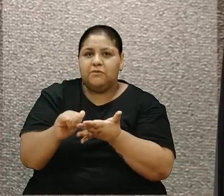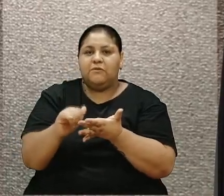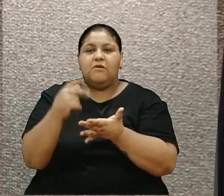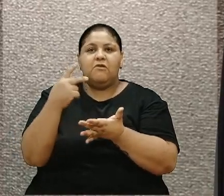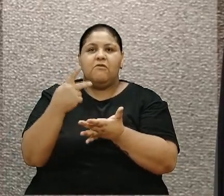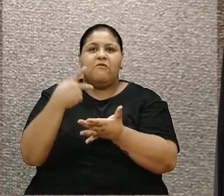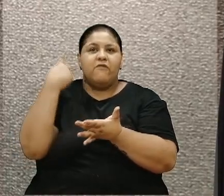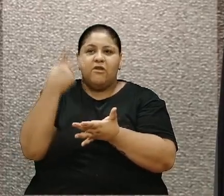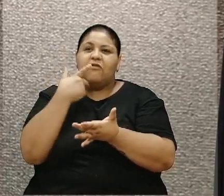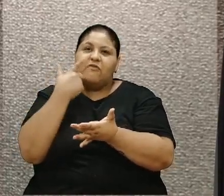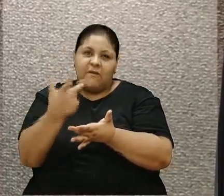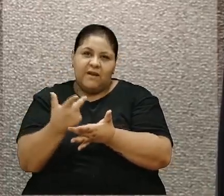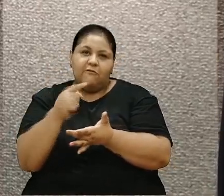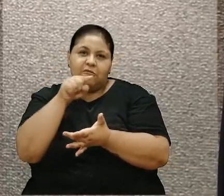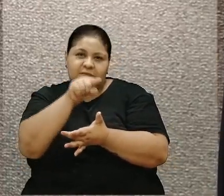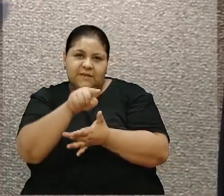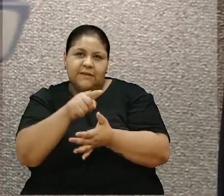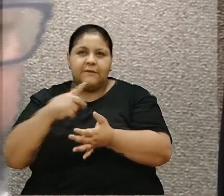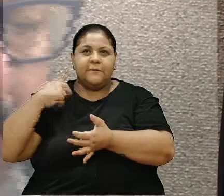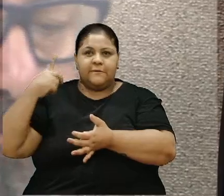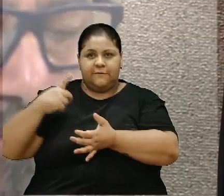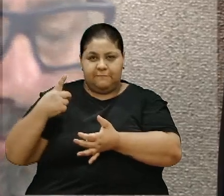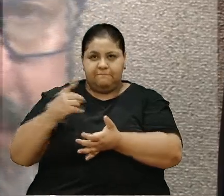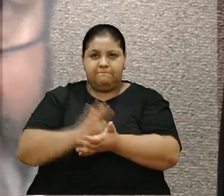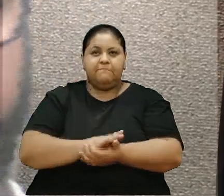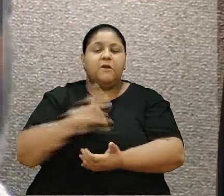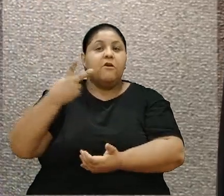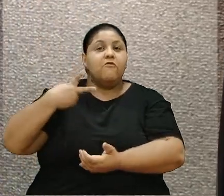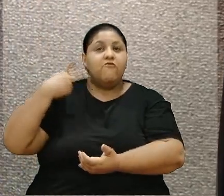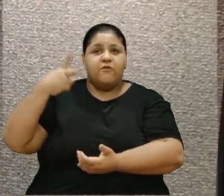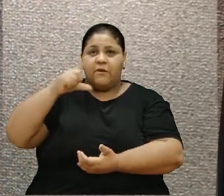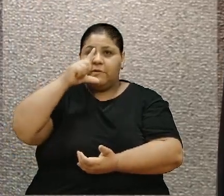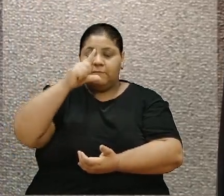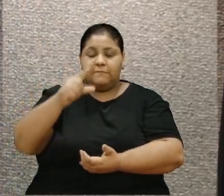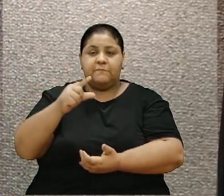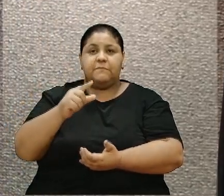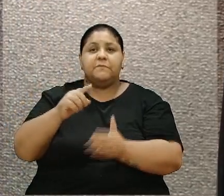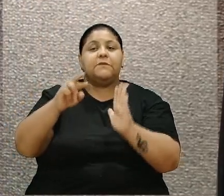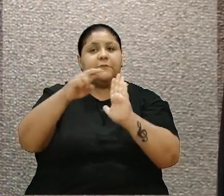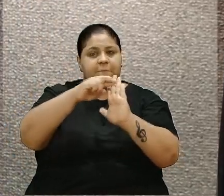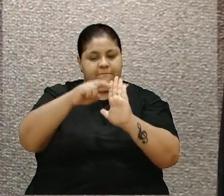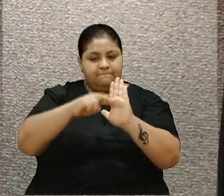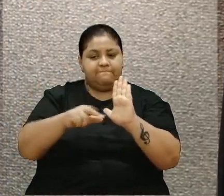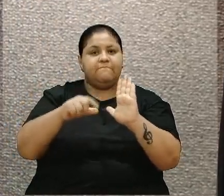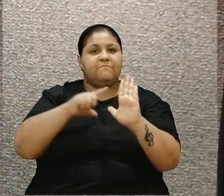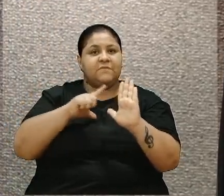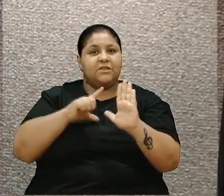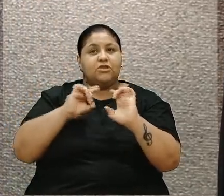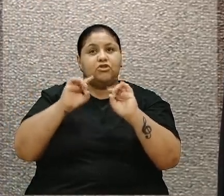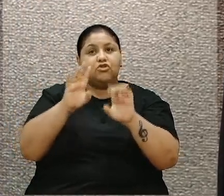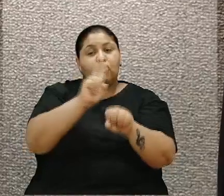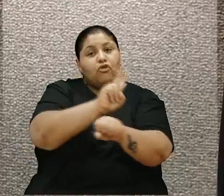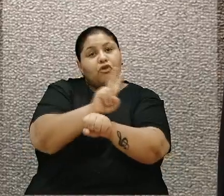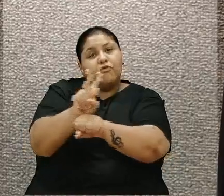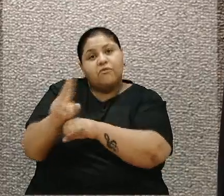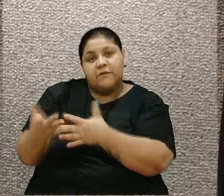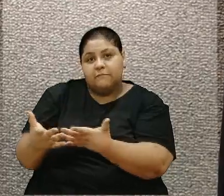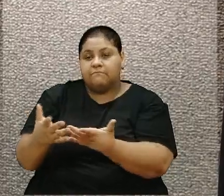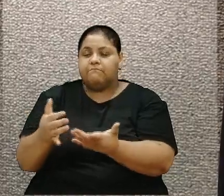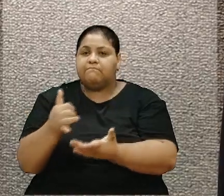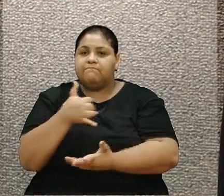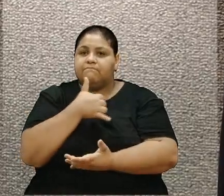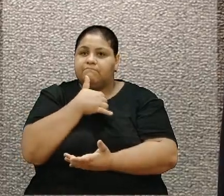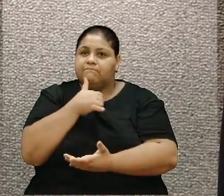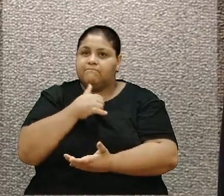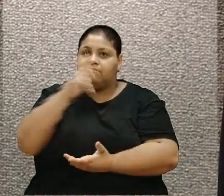Então, vereador Sandro Fantinel, essas regras, elas existem. Nós só temos que cuidar que, infelizmente, é